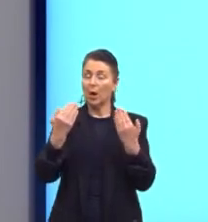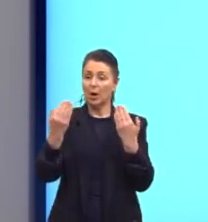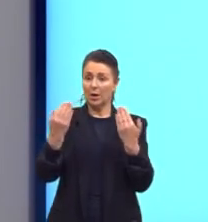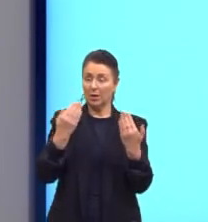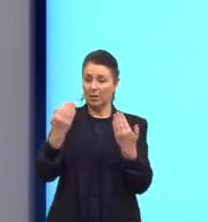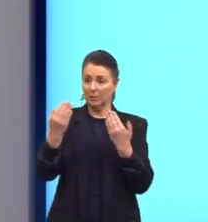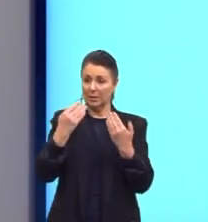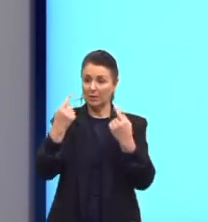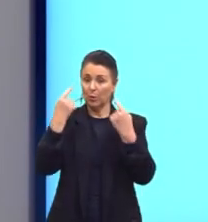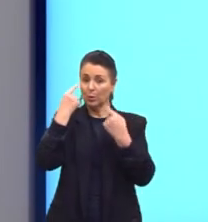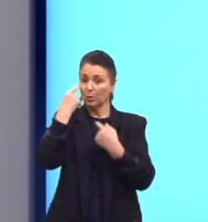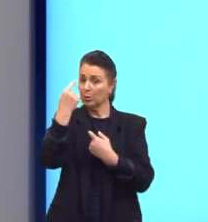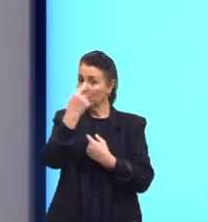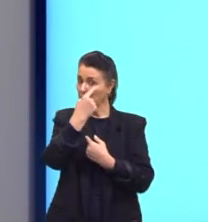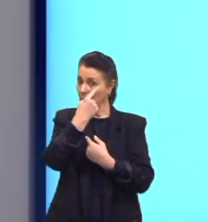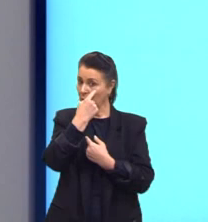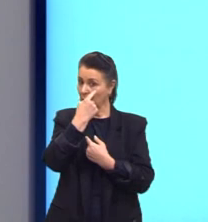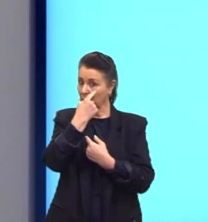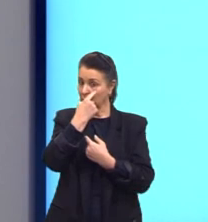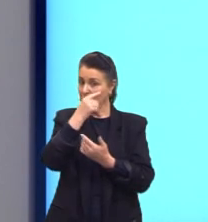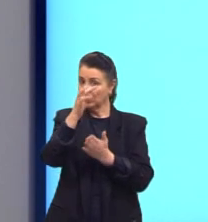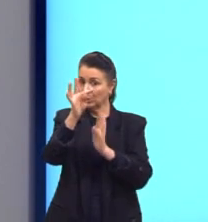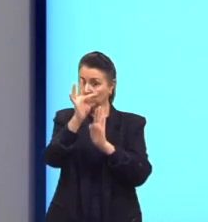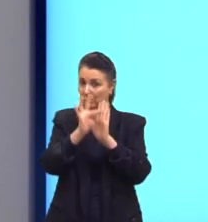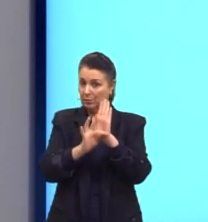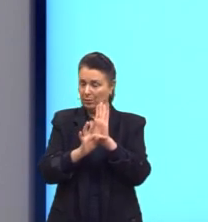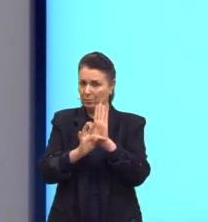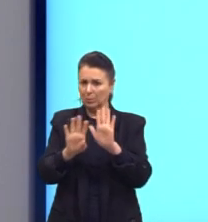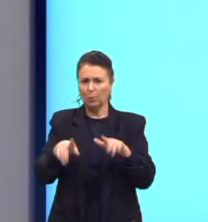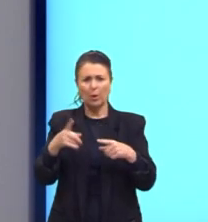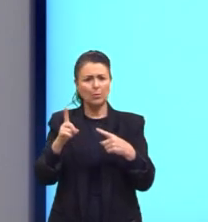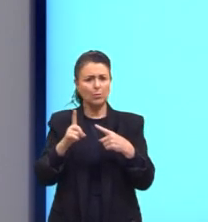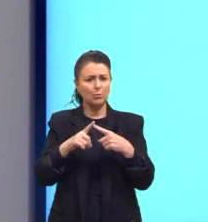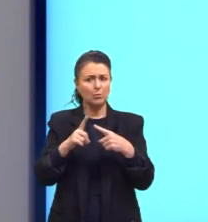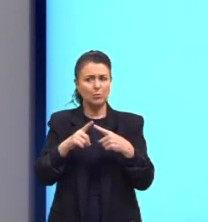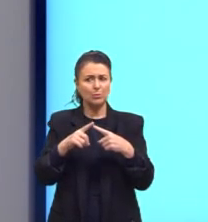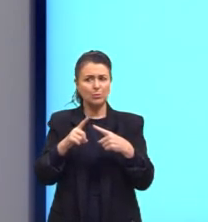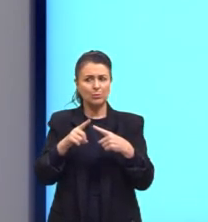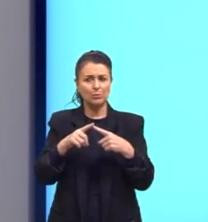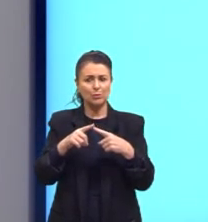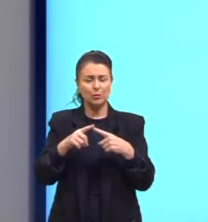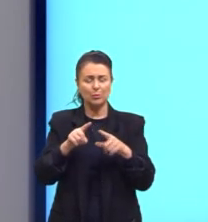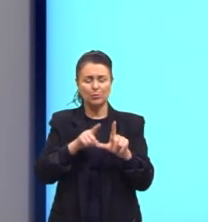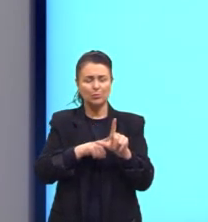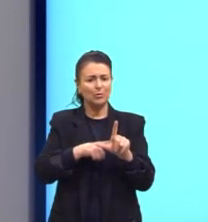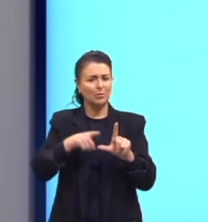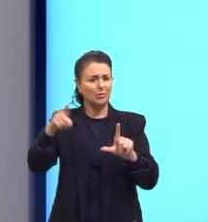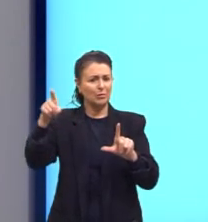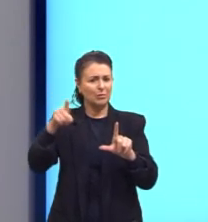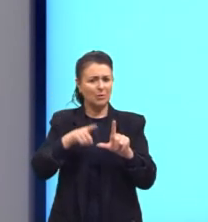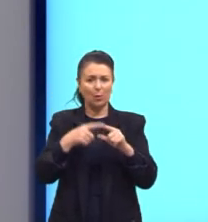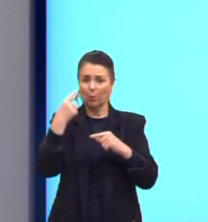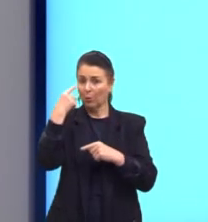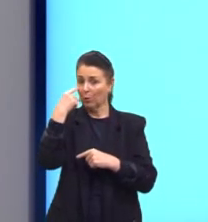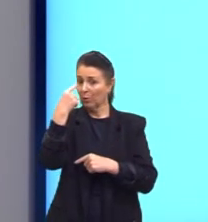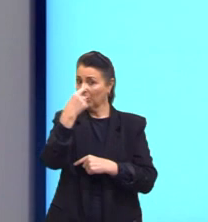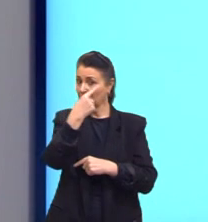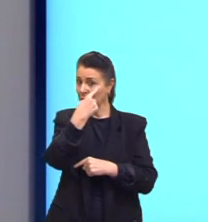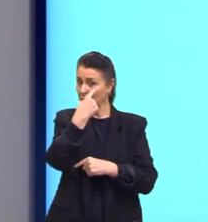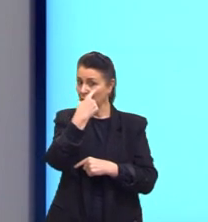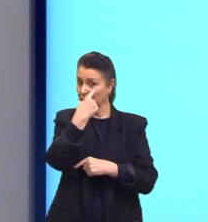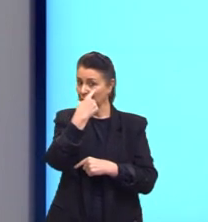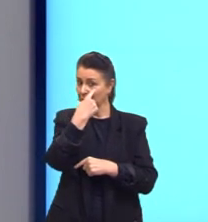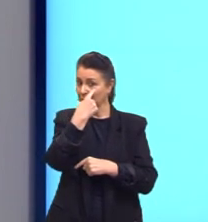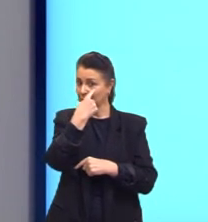comparação dos olhos mencionadas representada que tipo representa Que tipo de evolução então